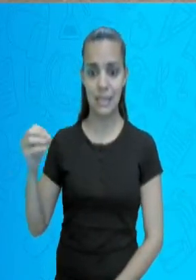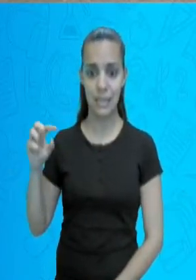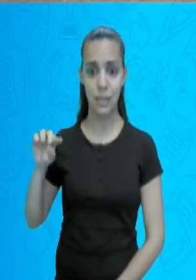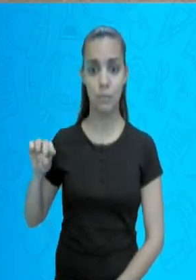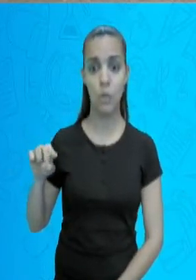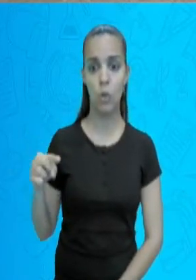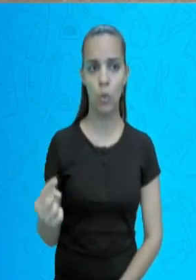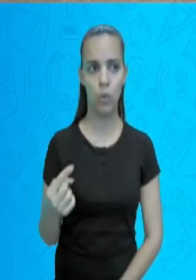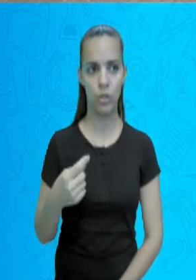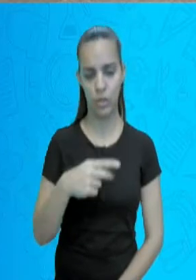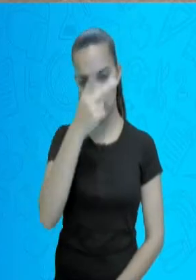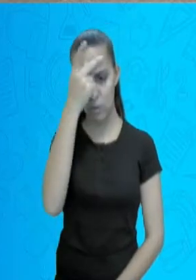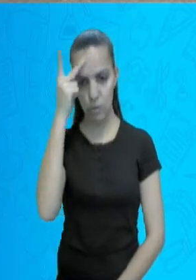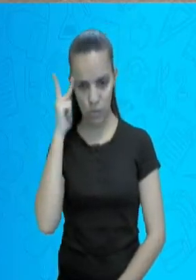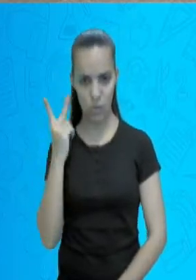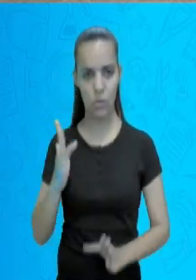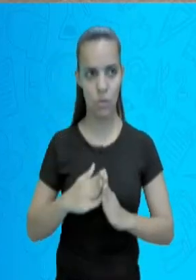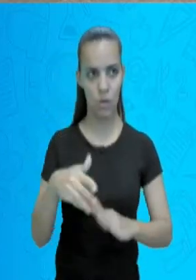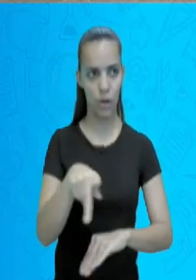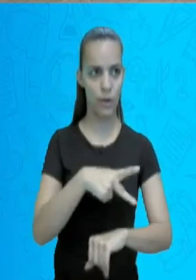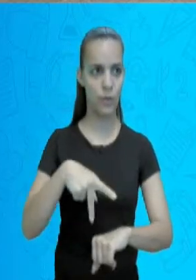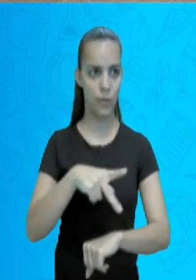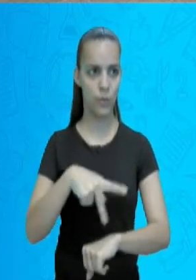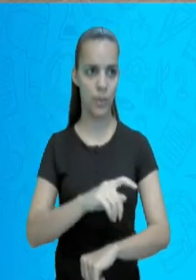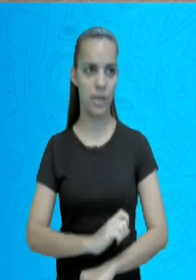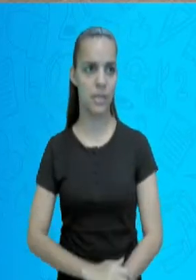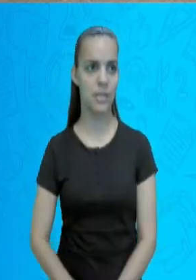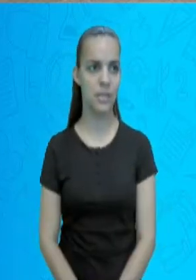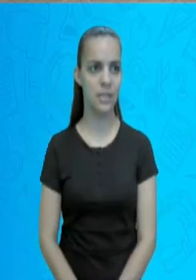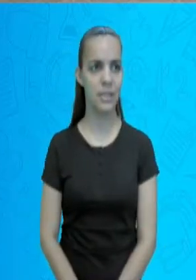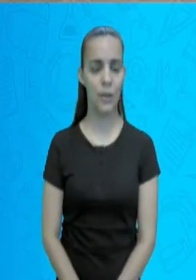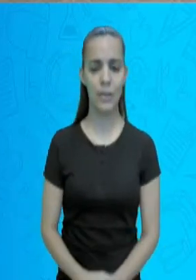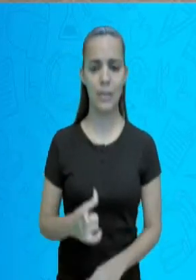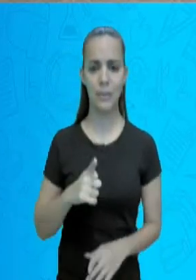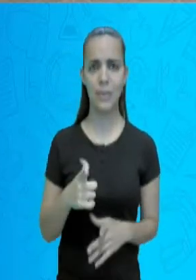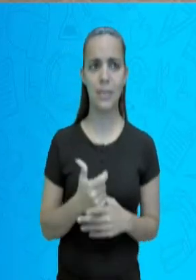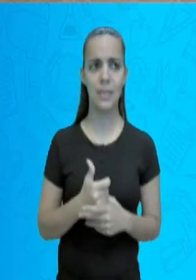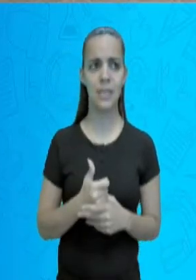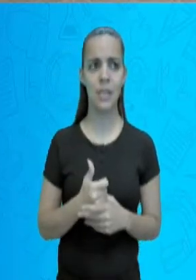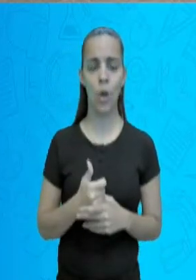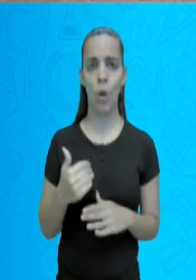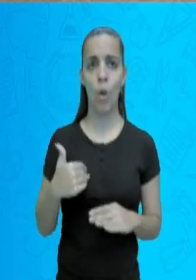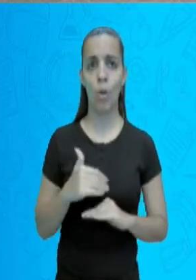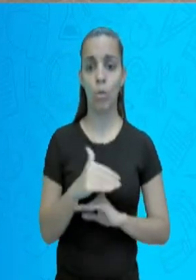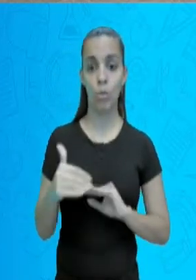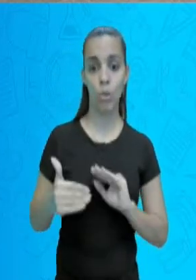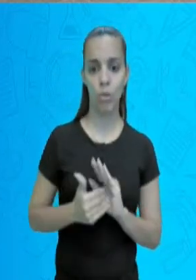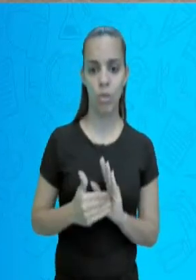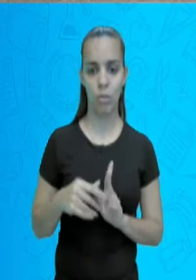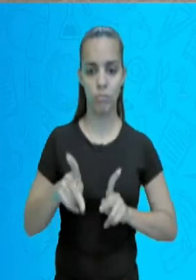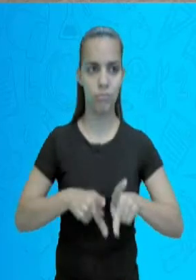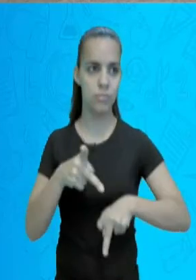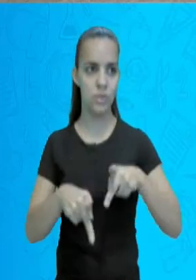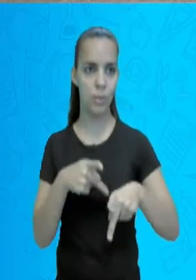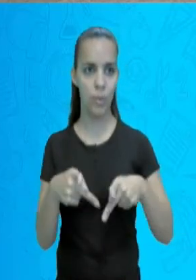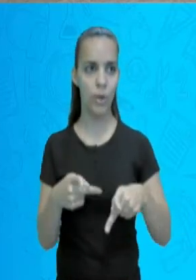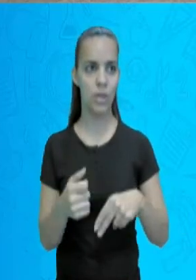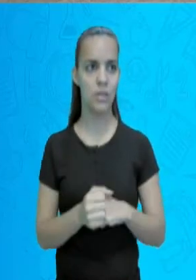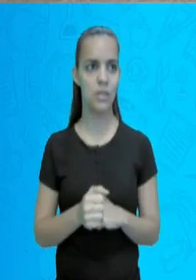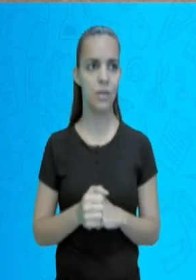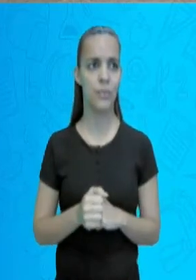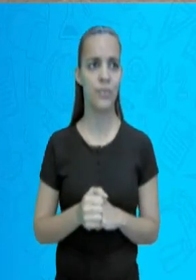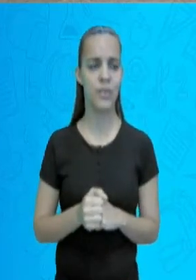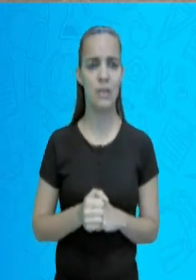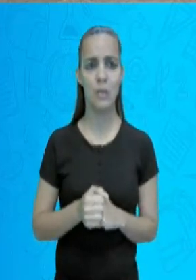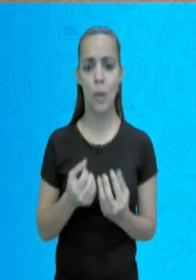É bem diferente daqui, ok? Total da população da Europa, 700 milhões de pessoas.